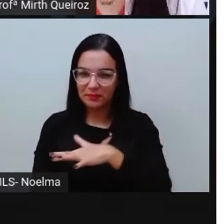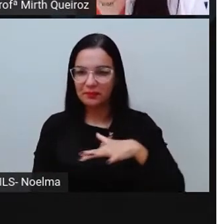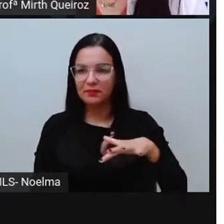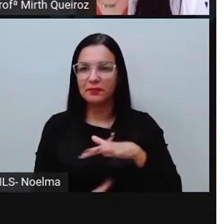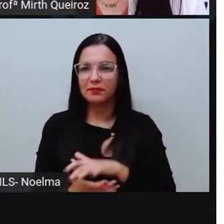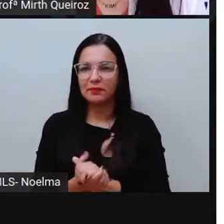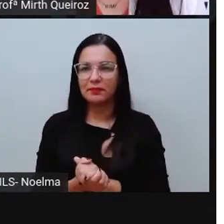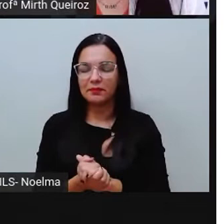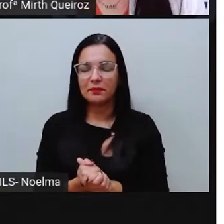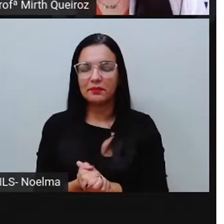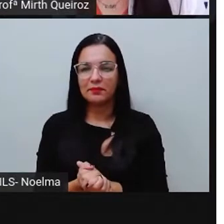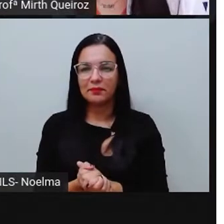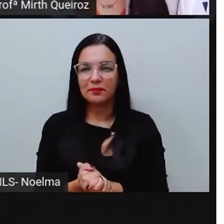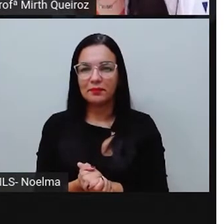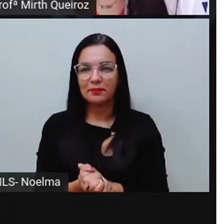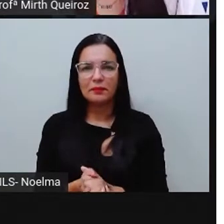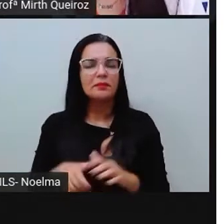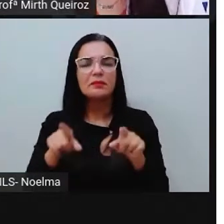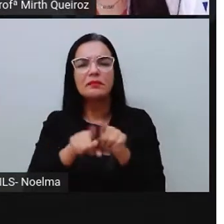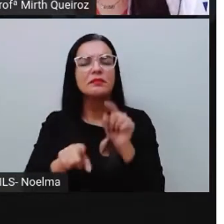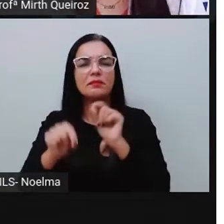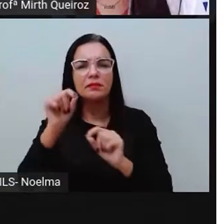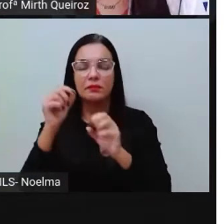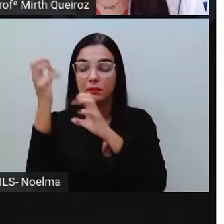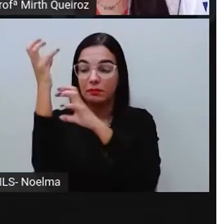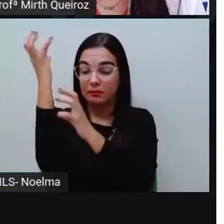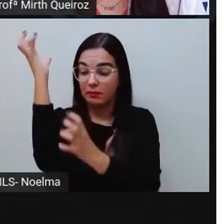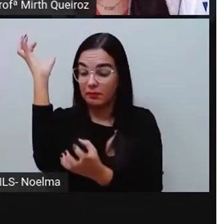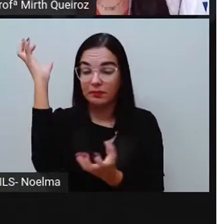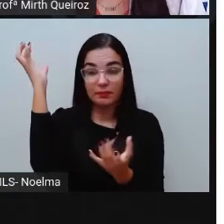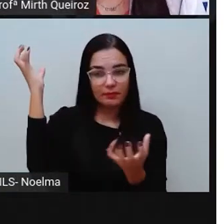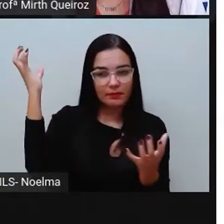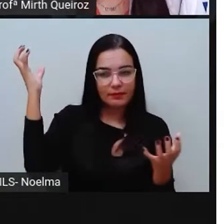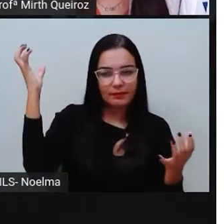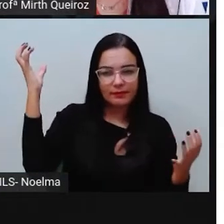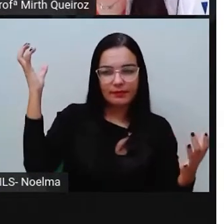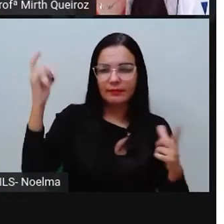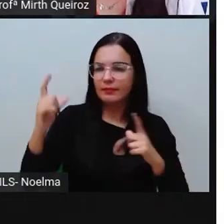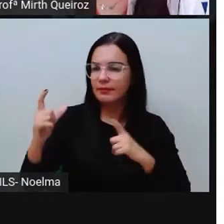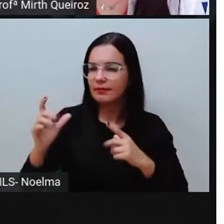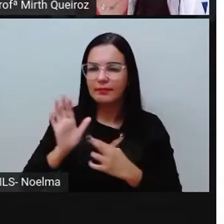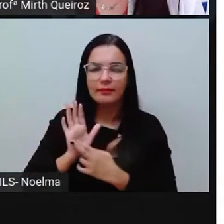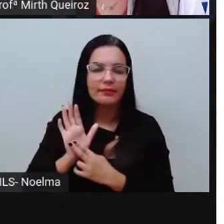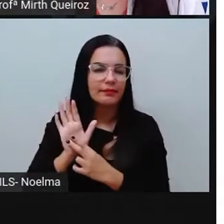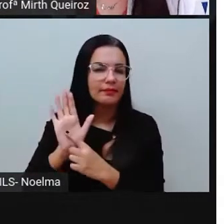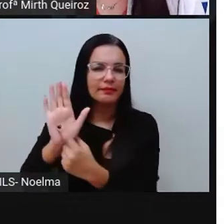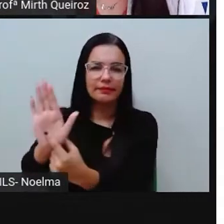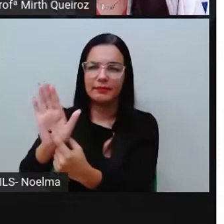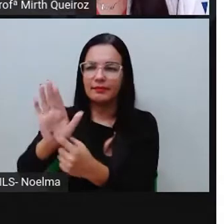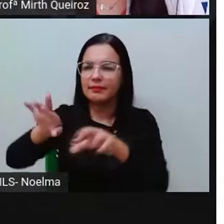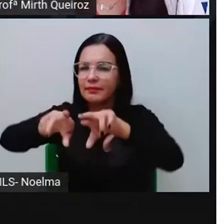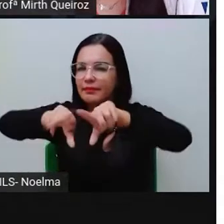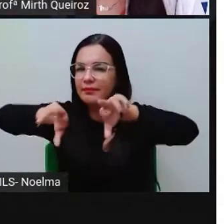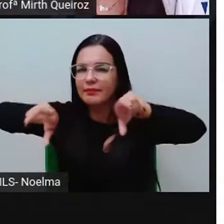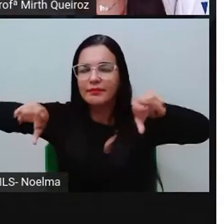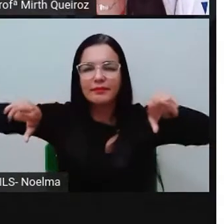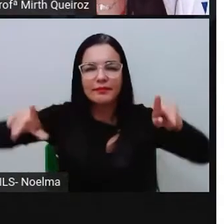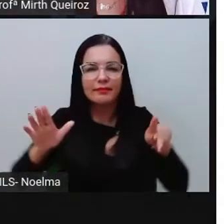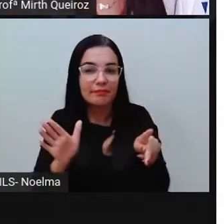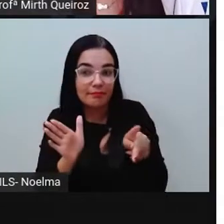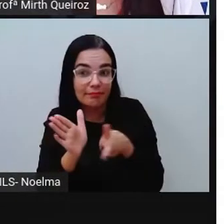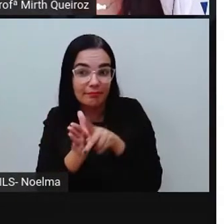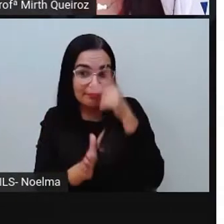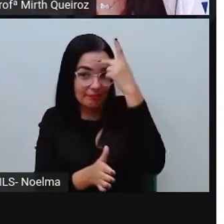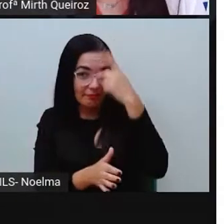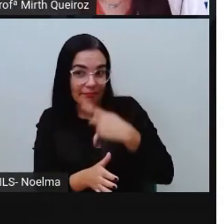Sobre a caatinga ela apresenta diversas particularidades, principalmente em relação à adaptação climática das